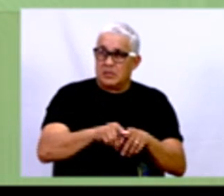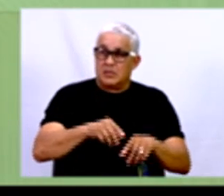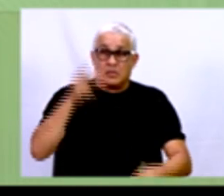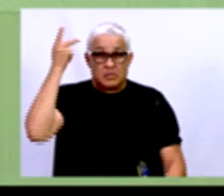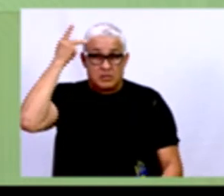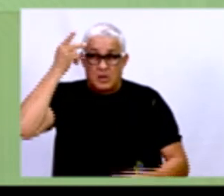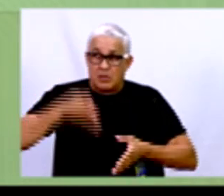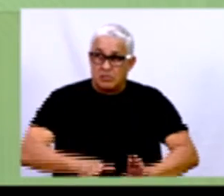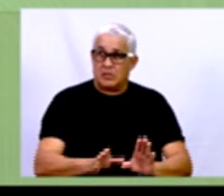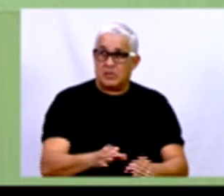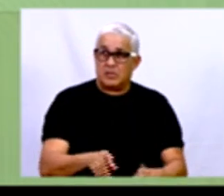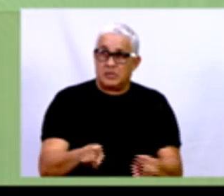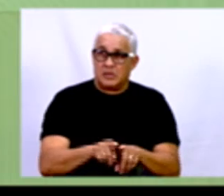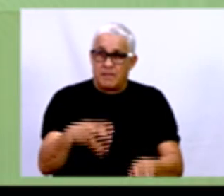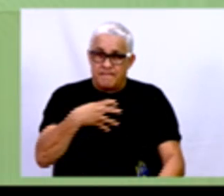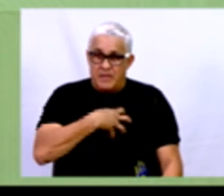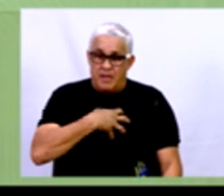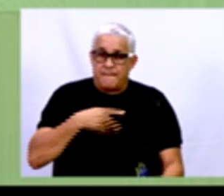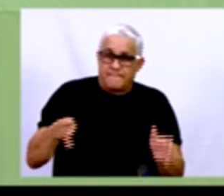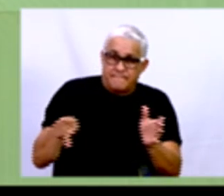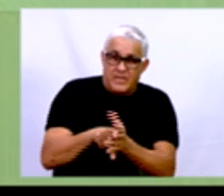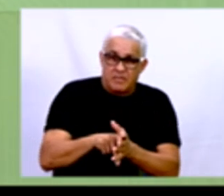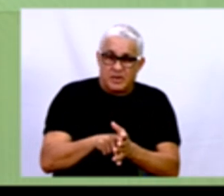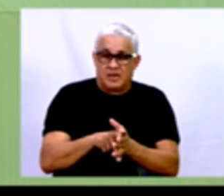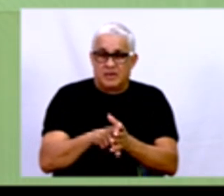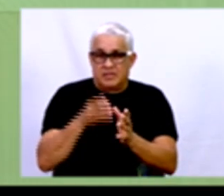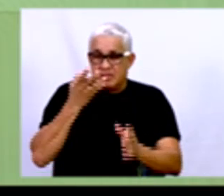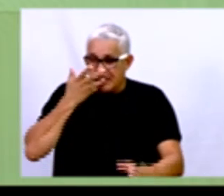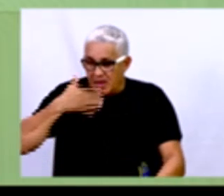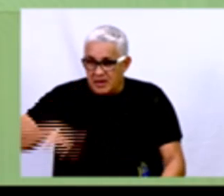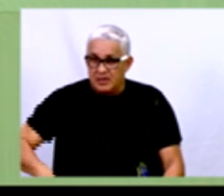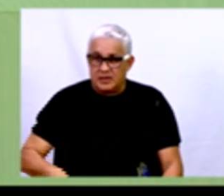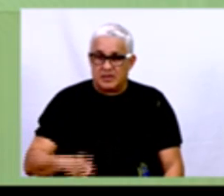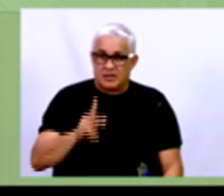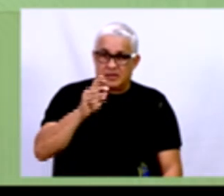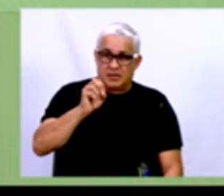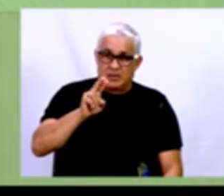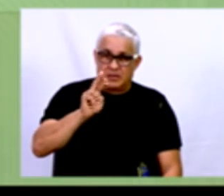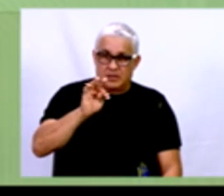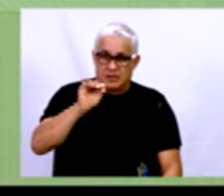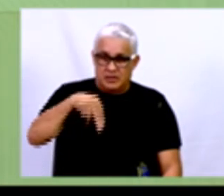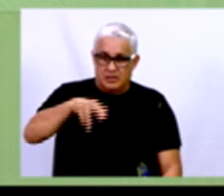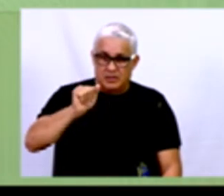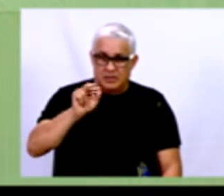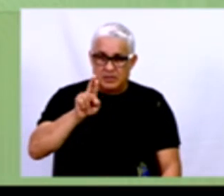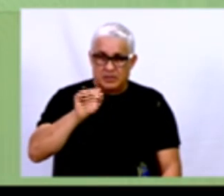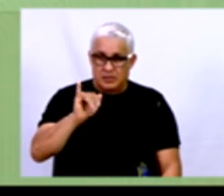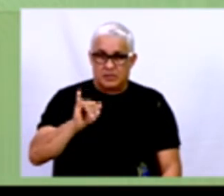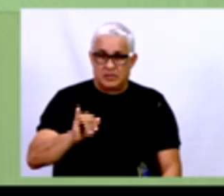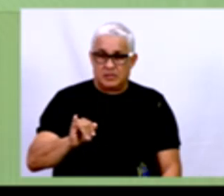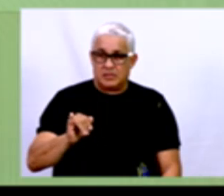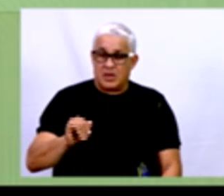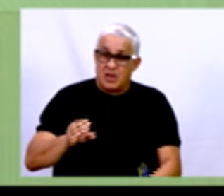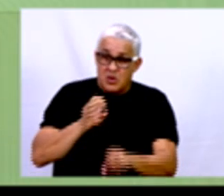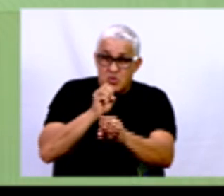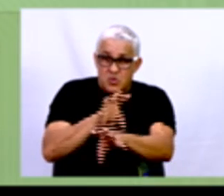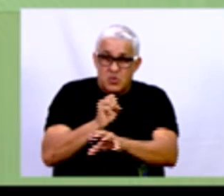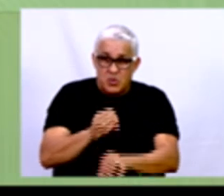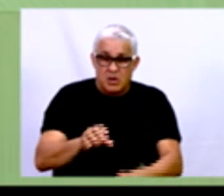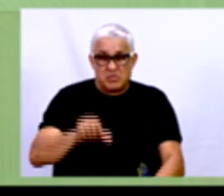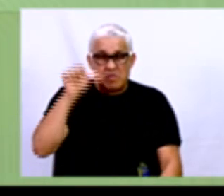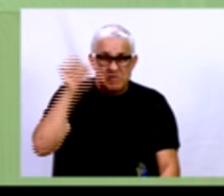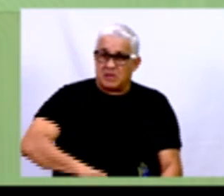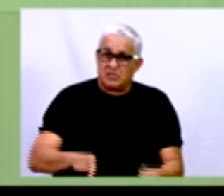vocação artística florescendo logo na infância, Portinari teve uma educação deficiente, não